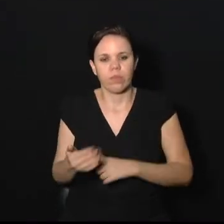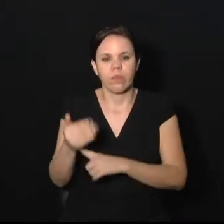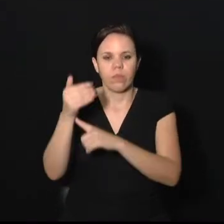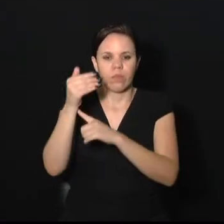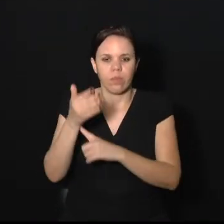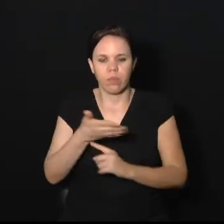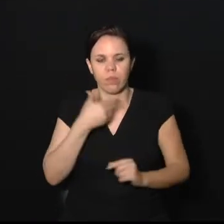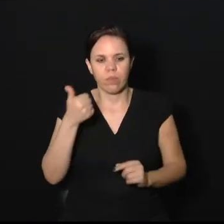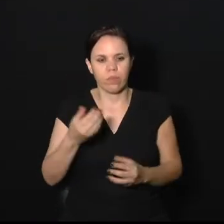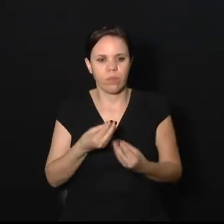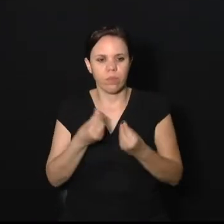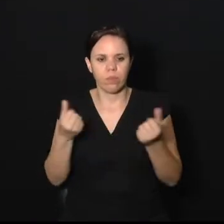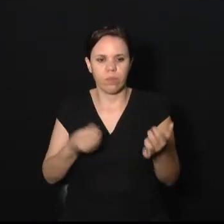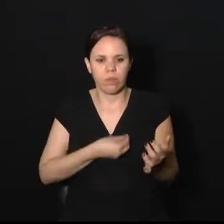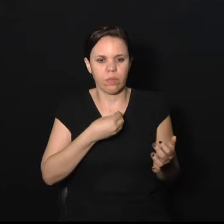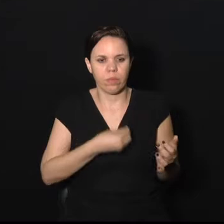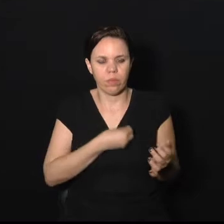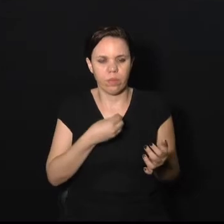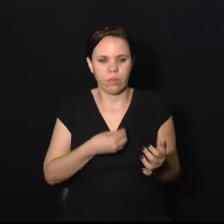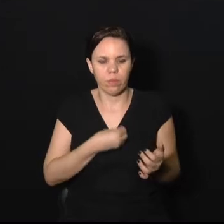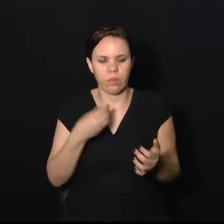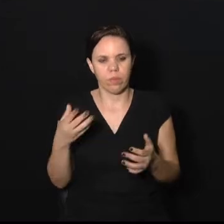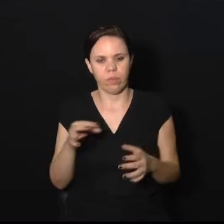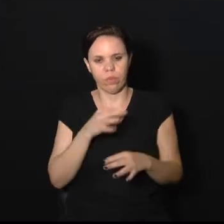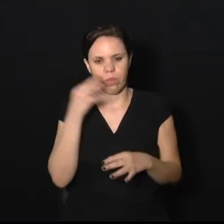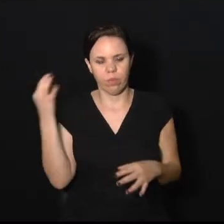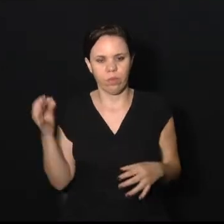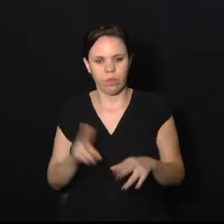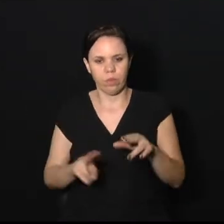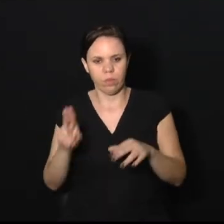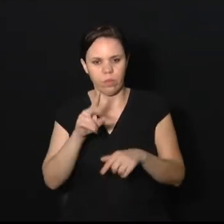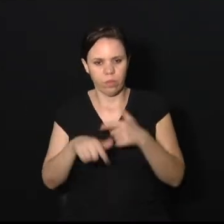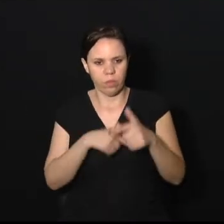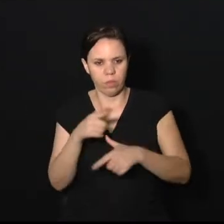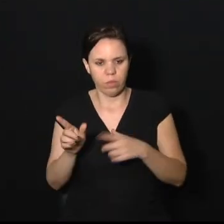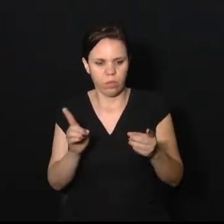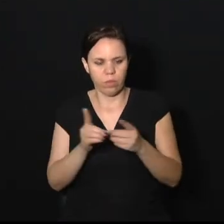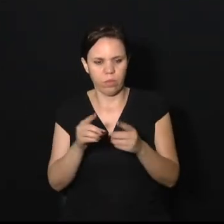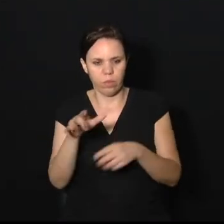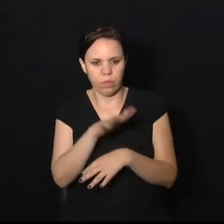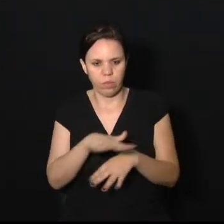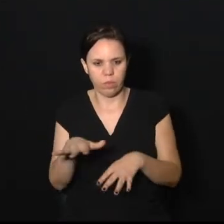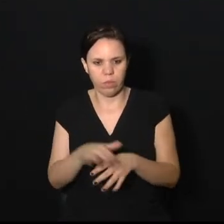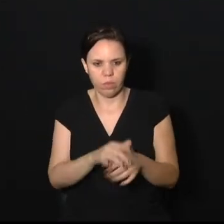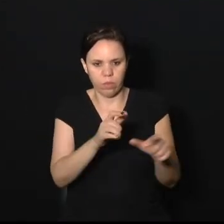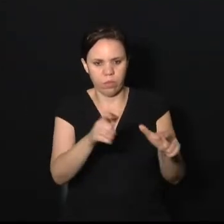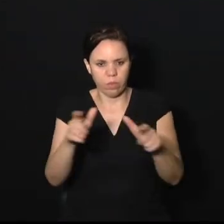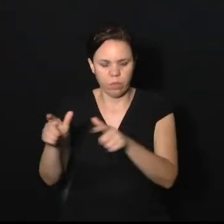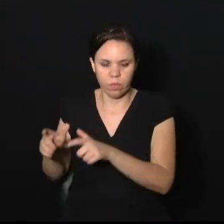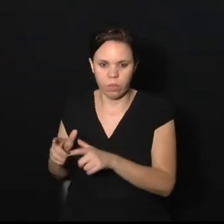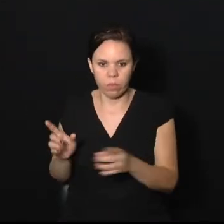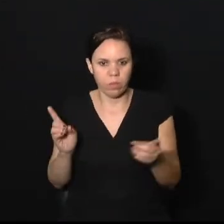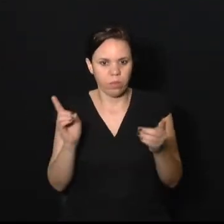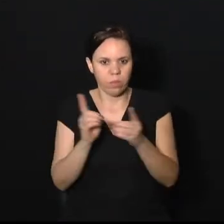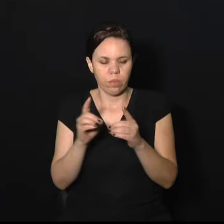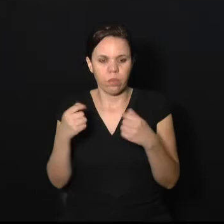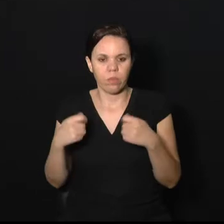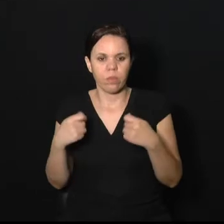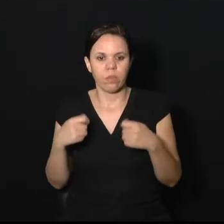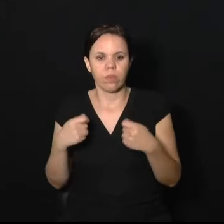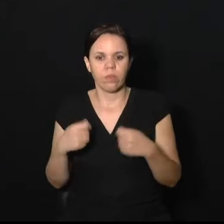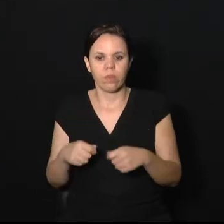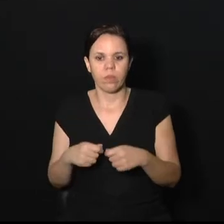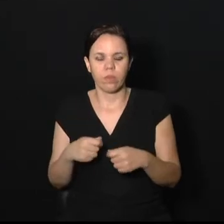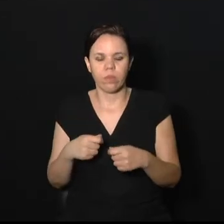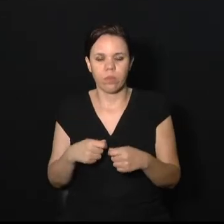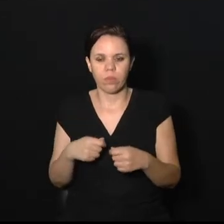para melhorar a qualidade de vida, a eficiência da operação e serviços urbanos. garantindo e atendendo à necessidade da